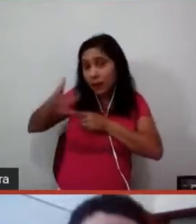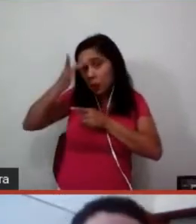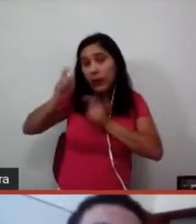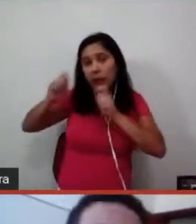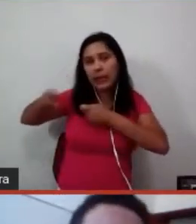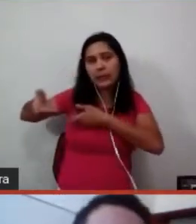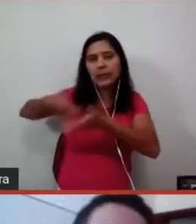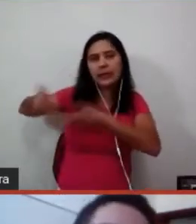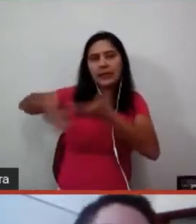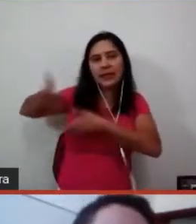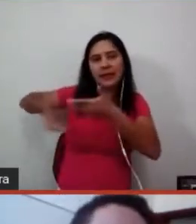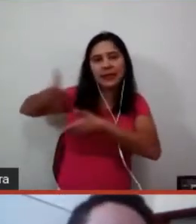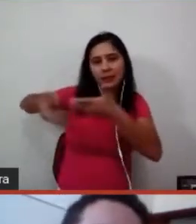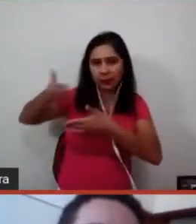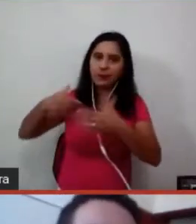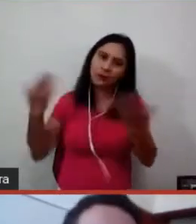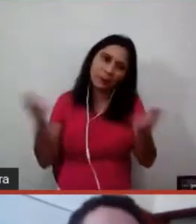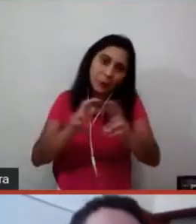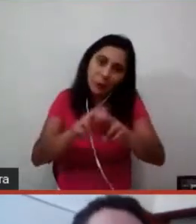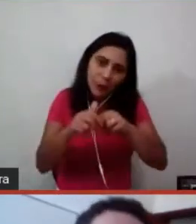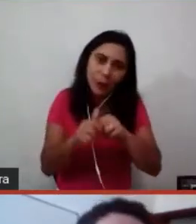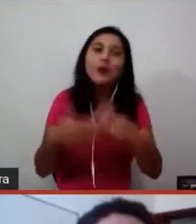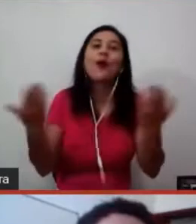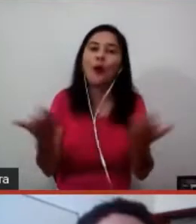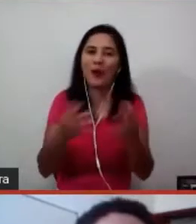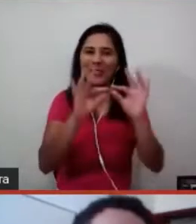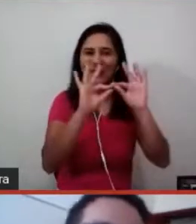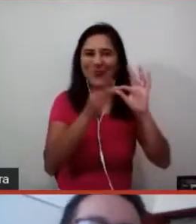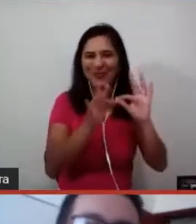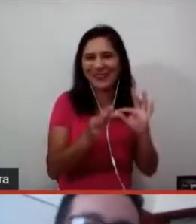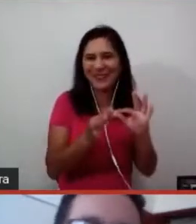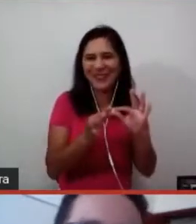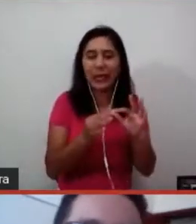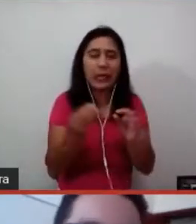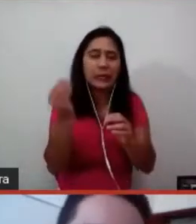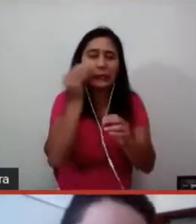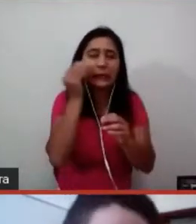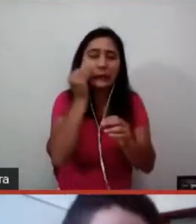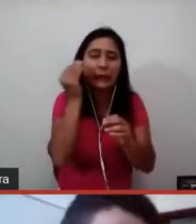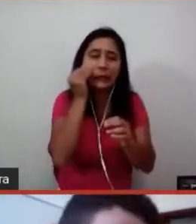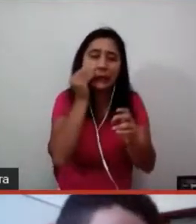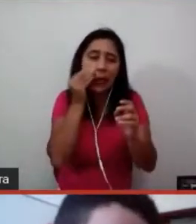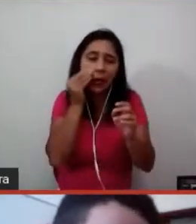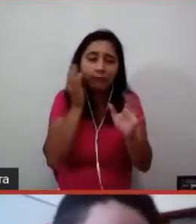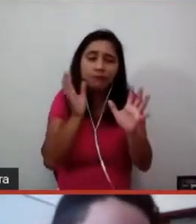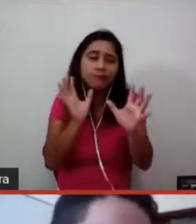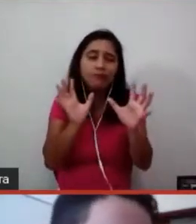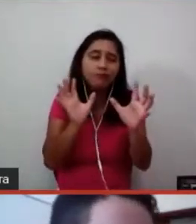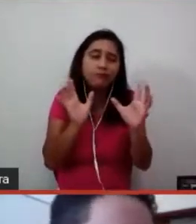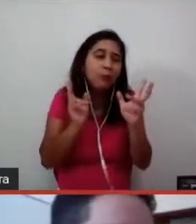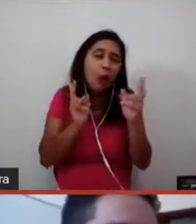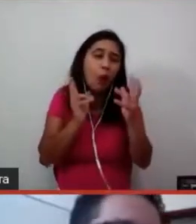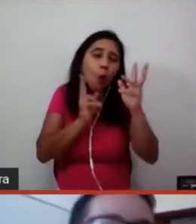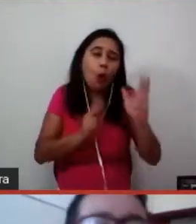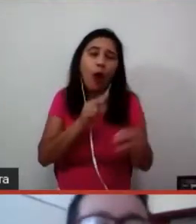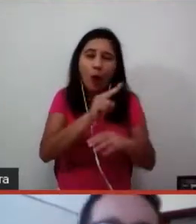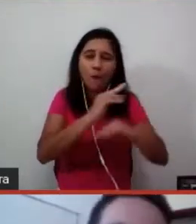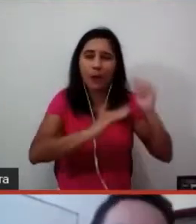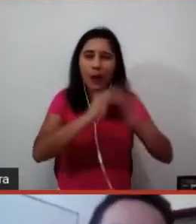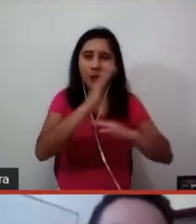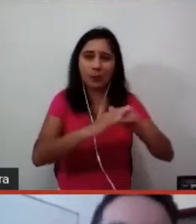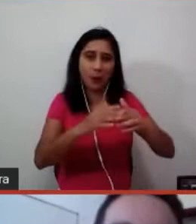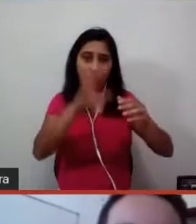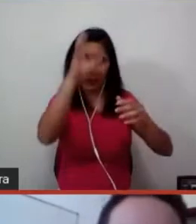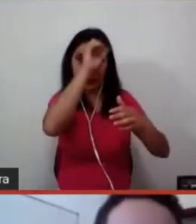Por isso, nós vamos fazer uma oficina, vamos tentar ser o mais próximo possível daquilo que é a aprendizagem